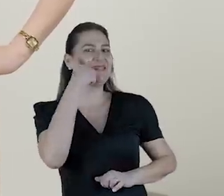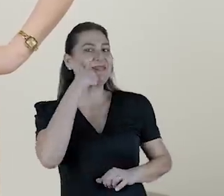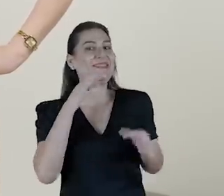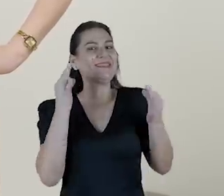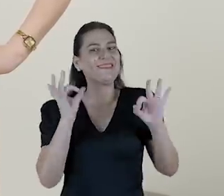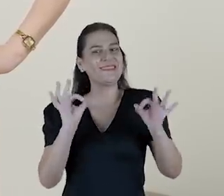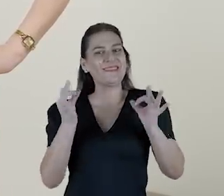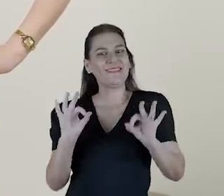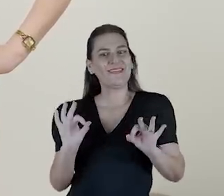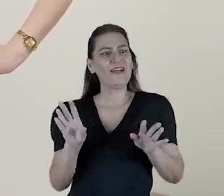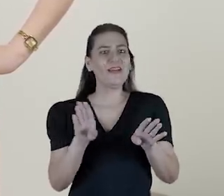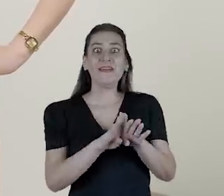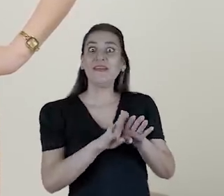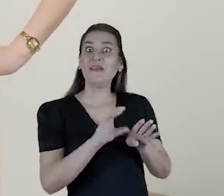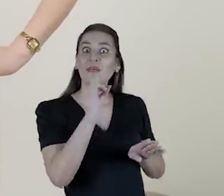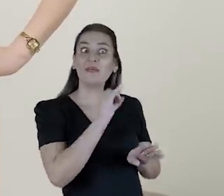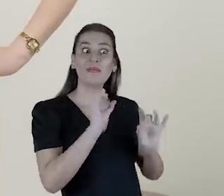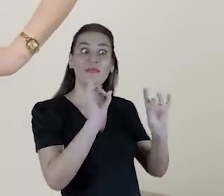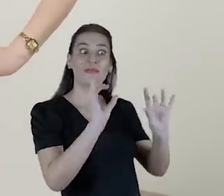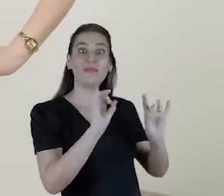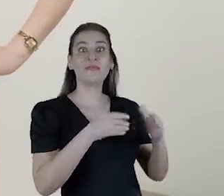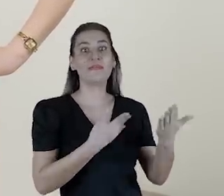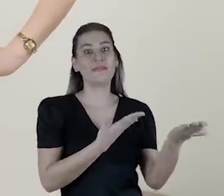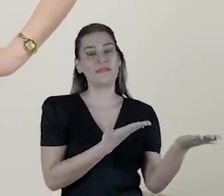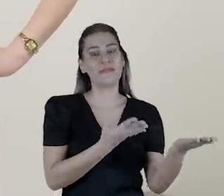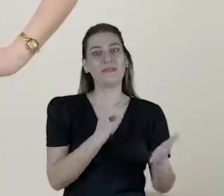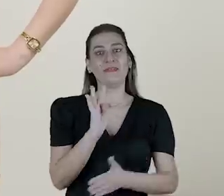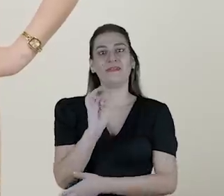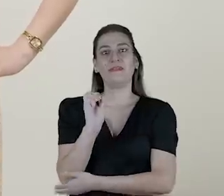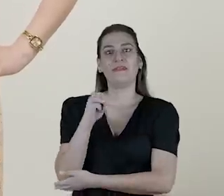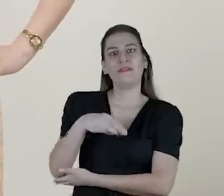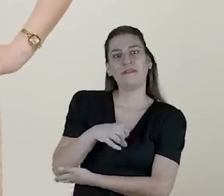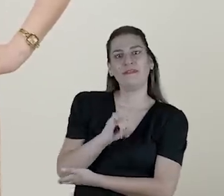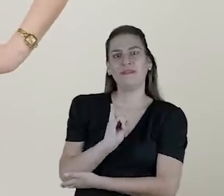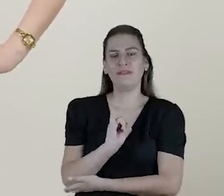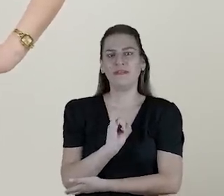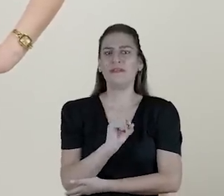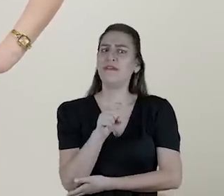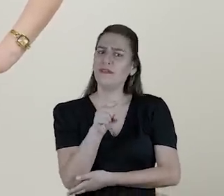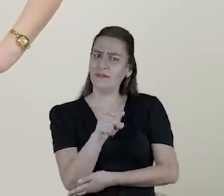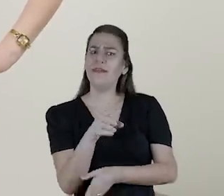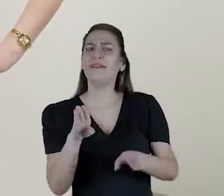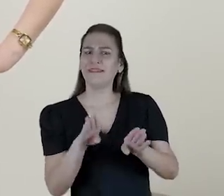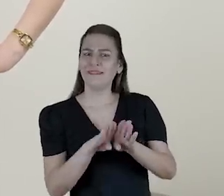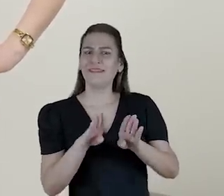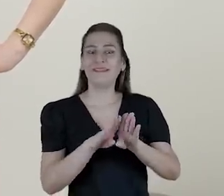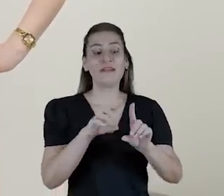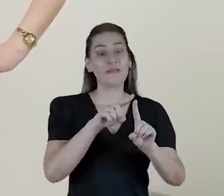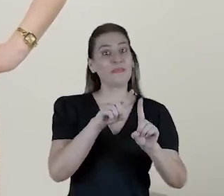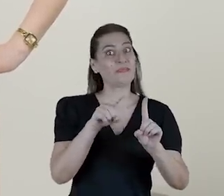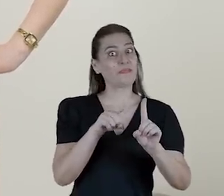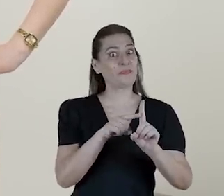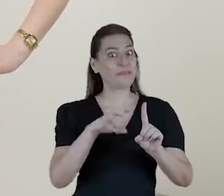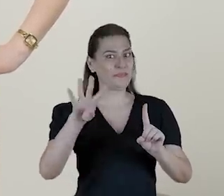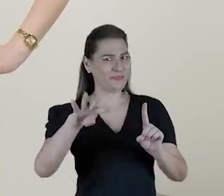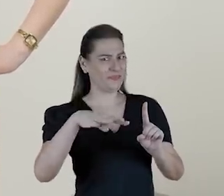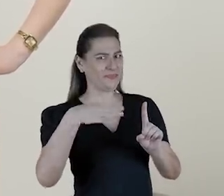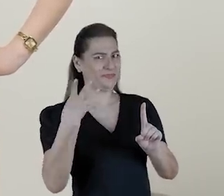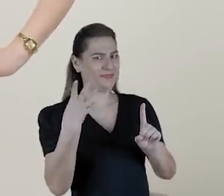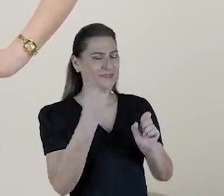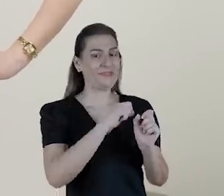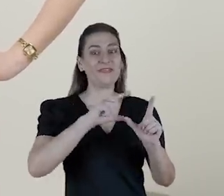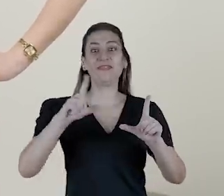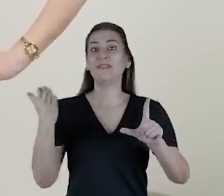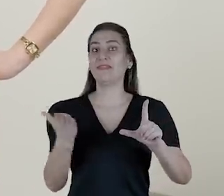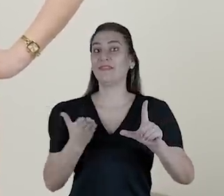Oiê, estilosas! E um oi especial hoje para a Tami, que está aqui comigo, e para as demais gravidinhas que estão aqui me assistindo,